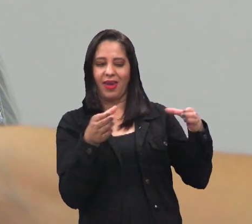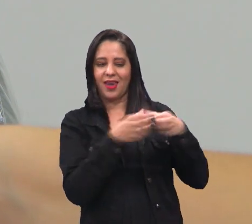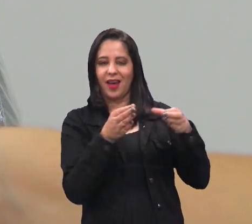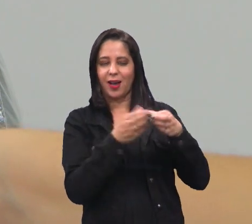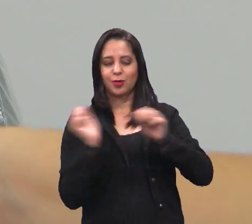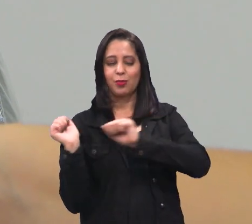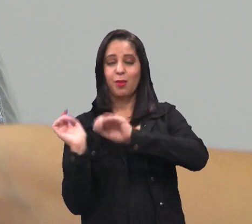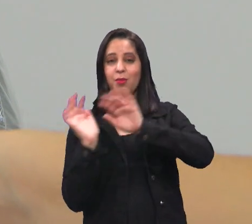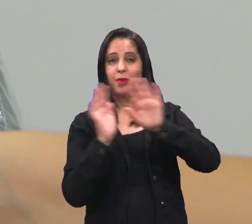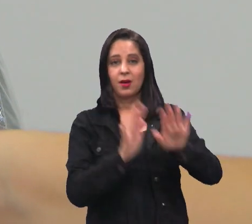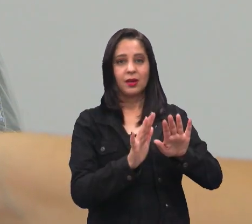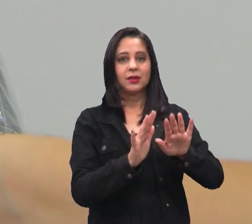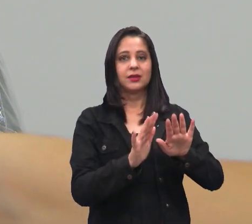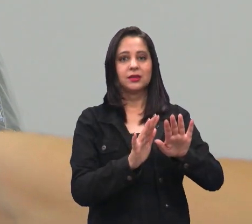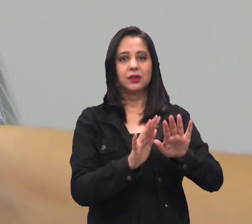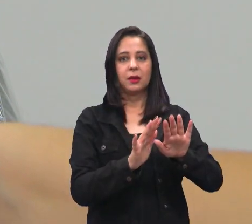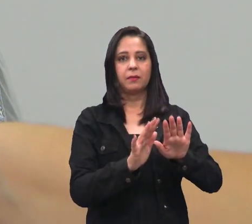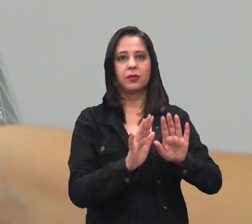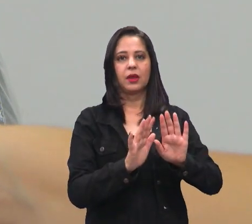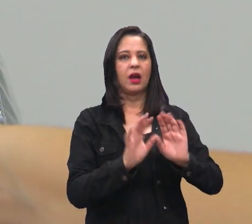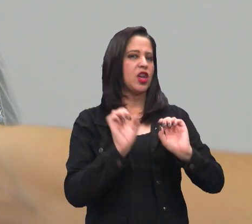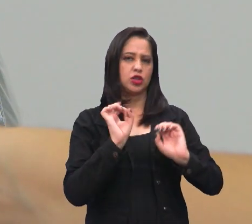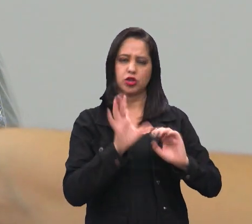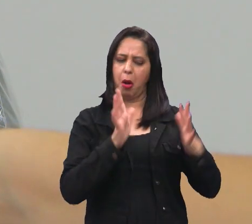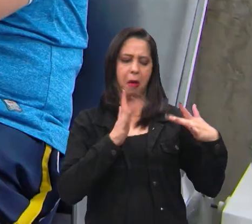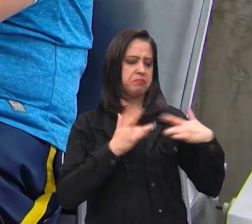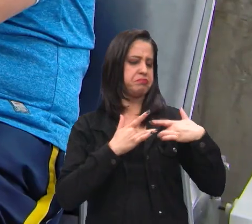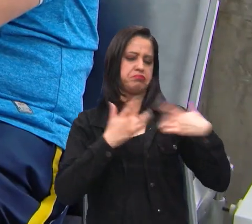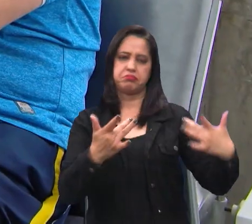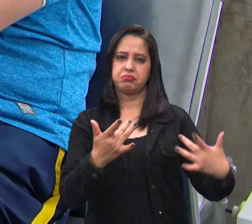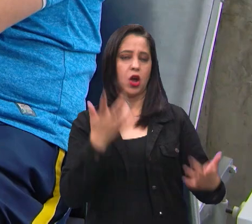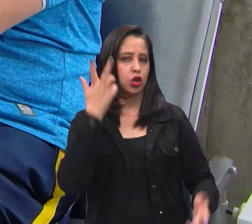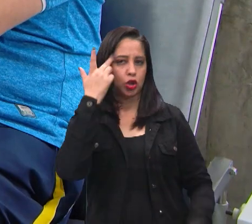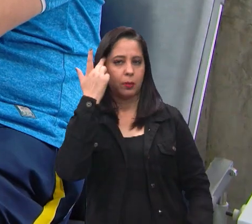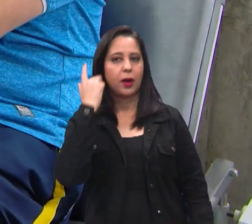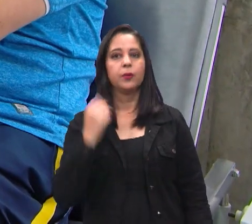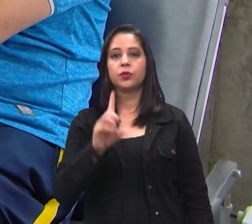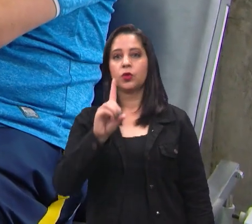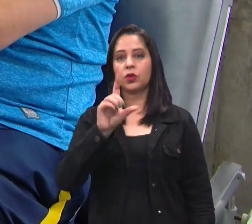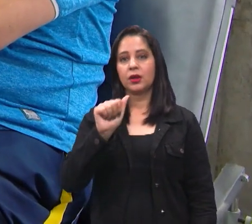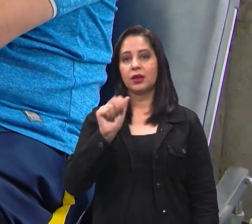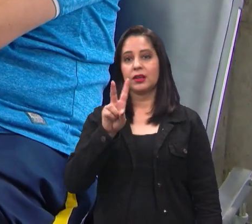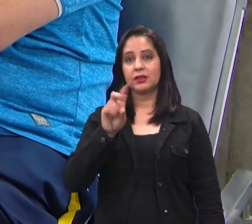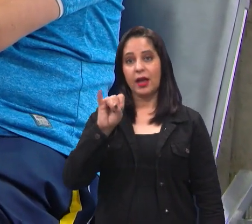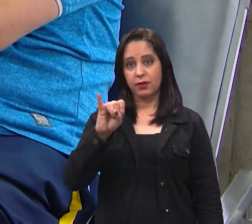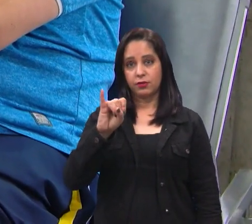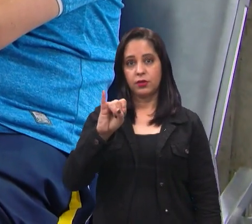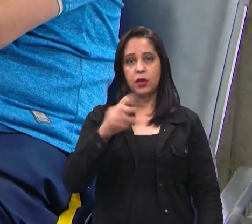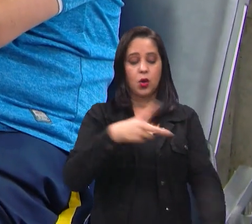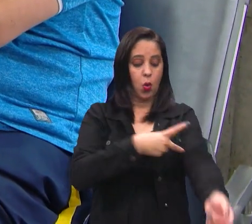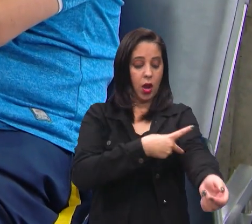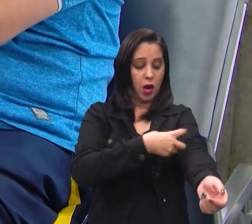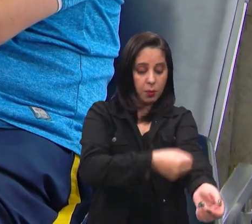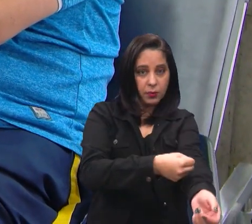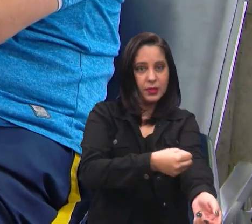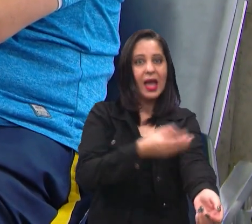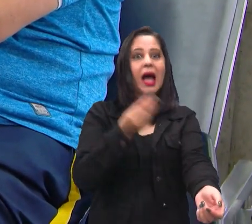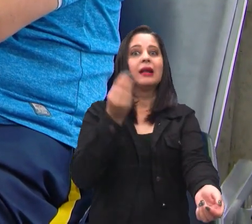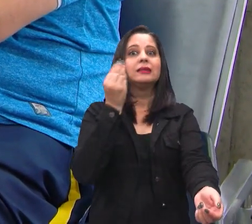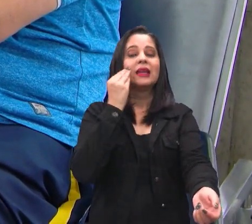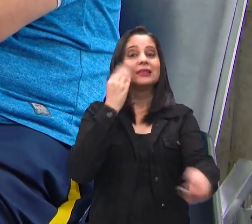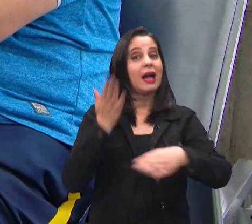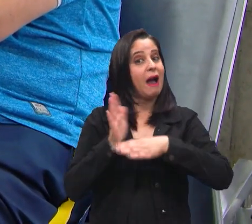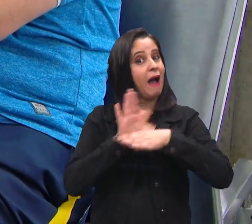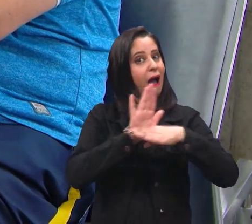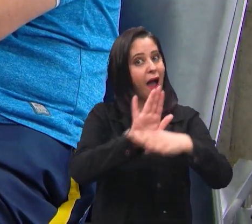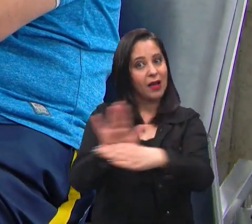para doar. Aí não tinha ninguém específico, foi mais assim uma campanha mesmo. O Davi começou para ajudar o próximo e hoje é um